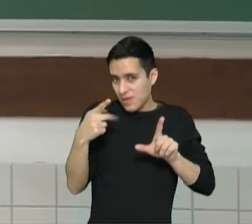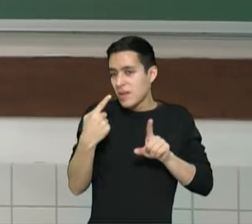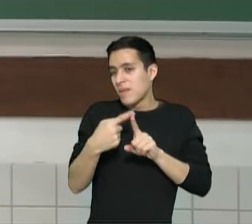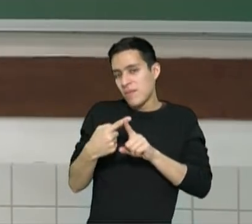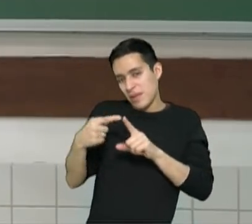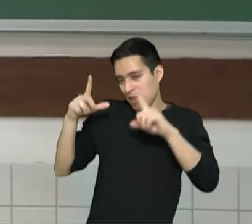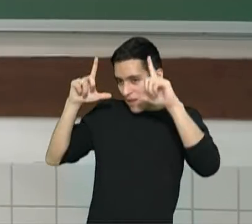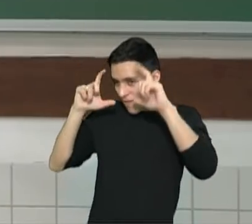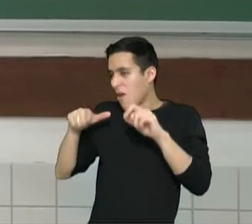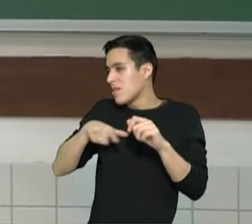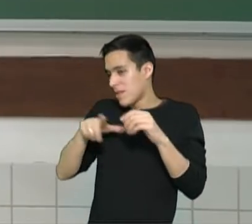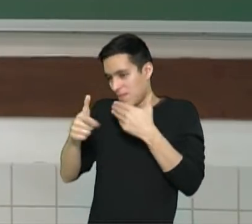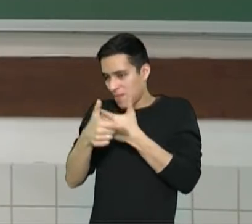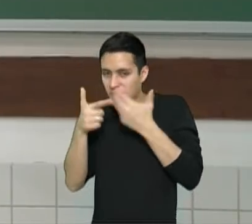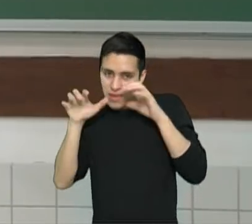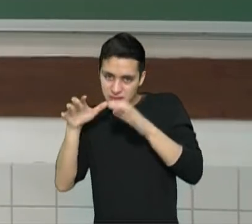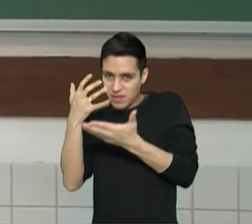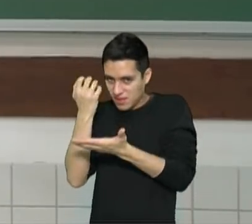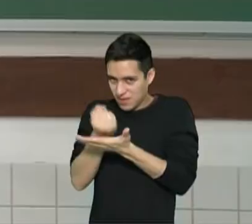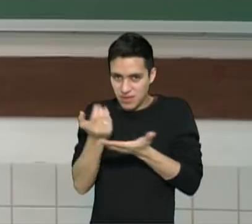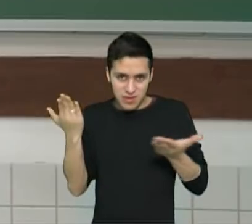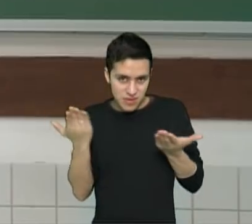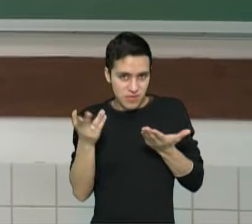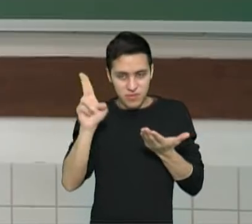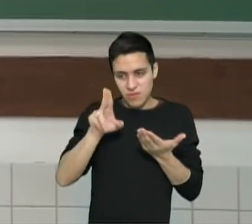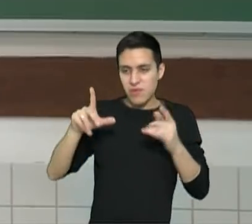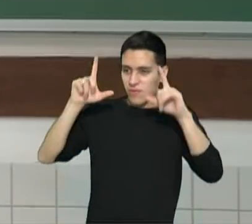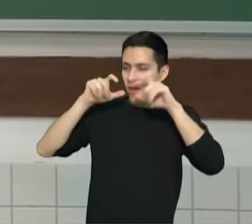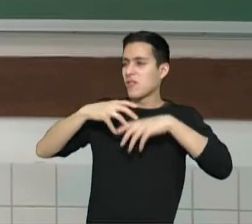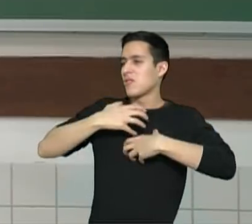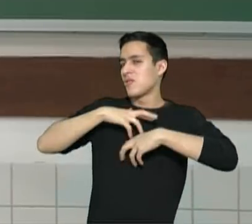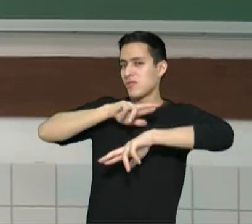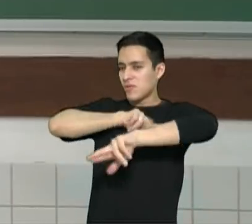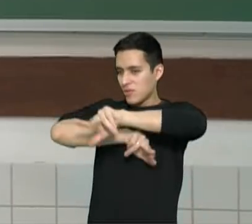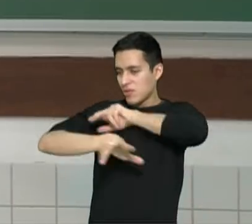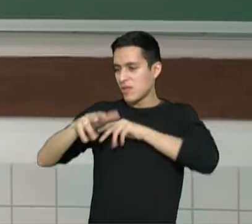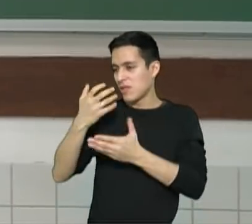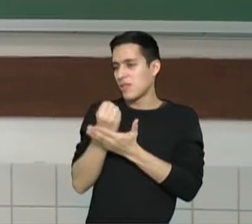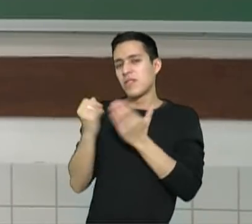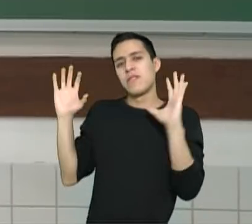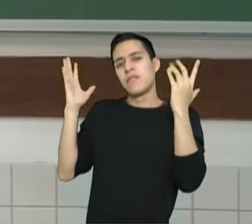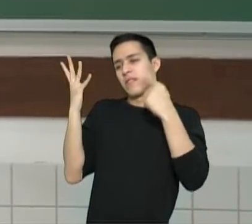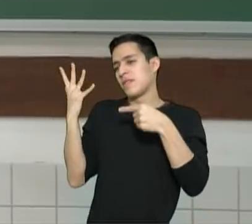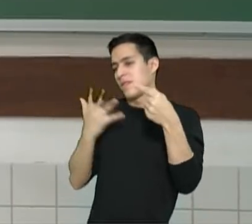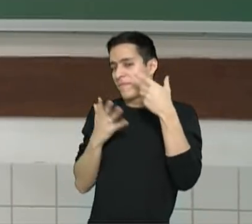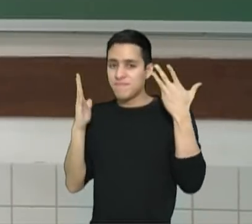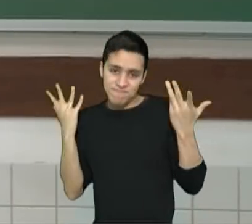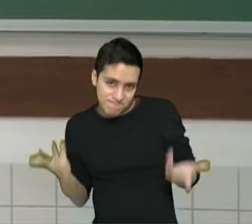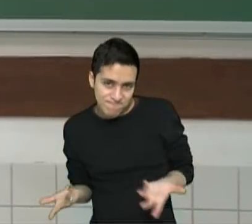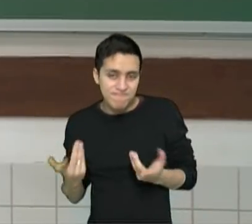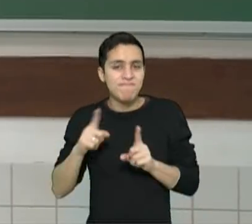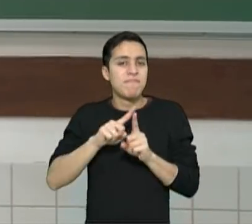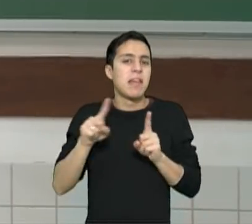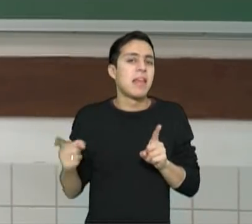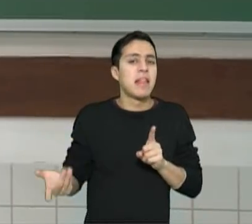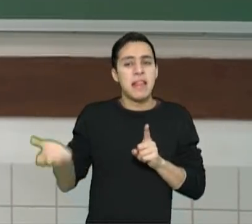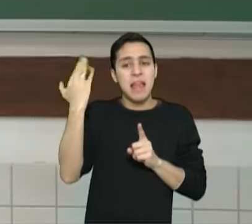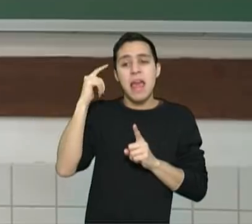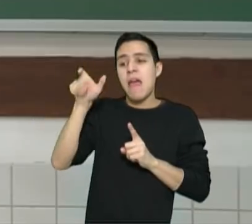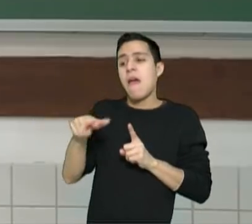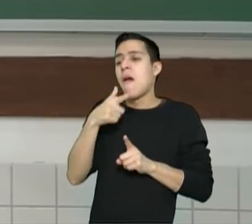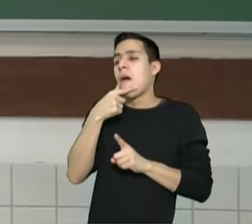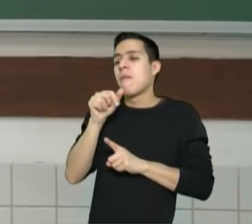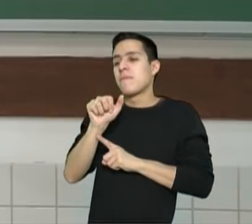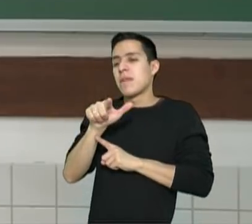esse papel de registro, né? Hoje a gente usa a fotografia de diversas formas, registro, festas, né? Mas ele fez